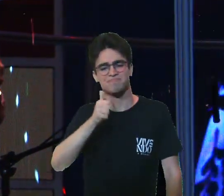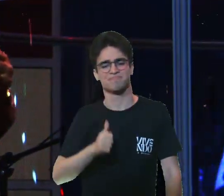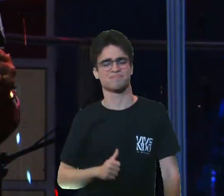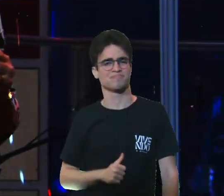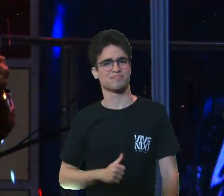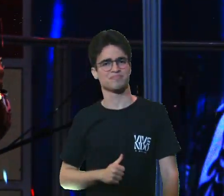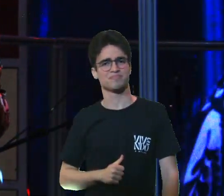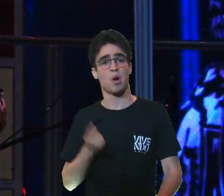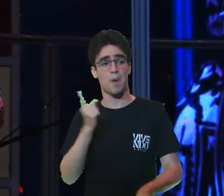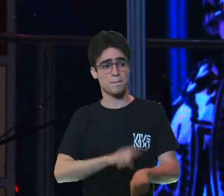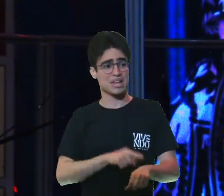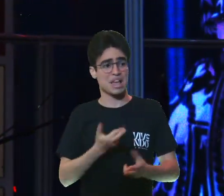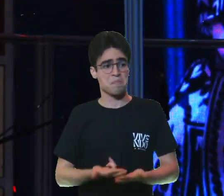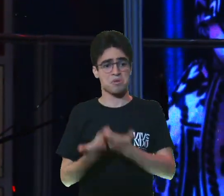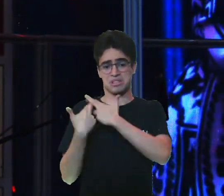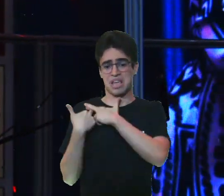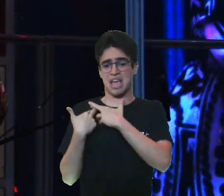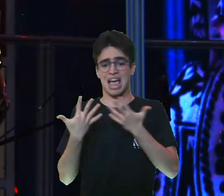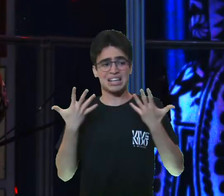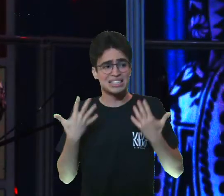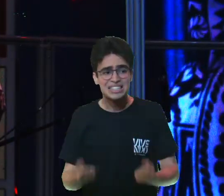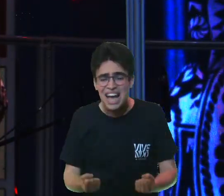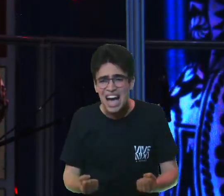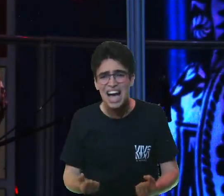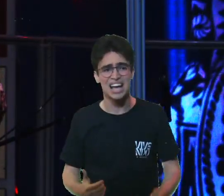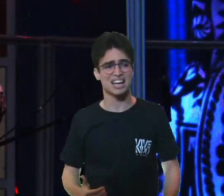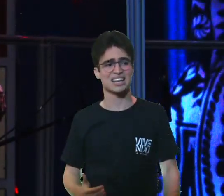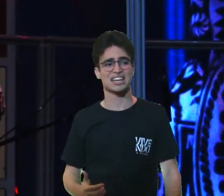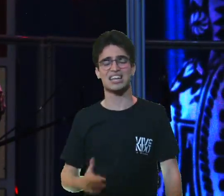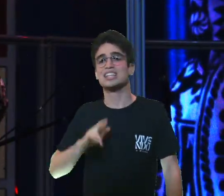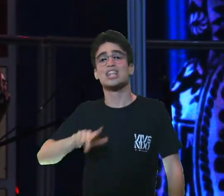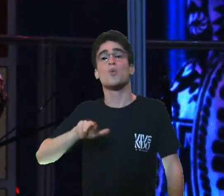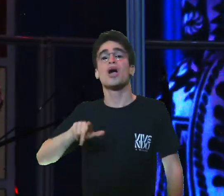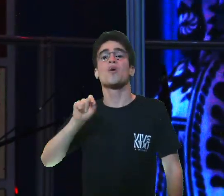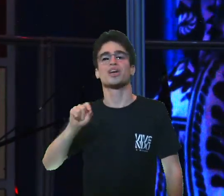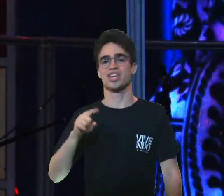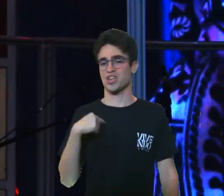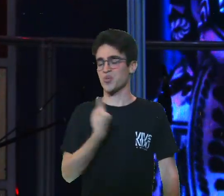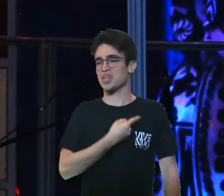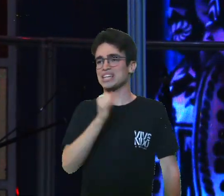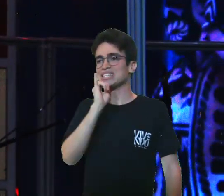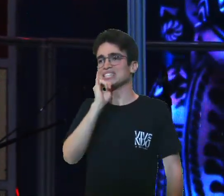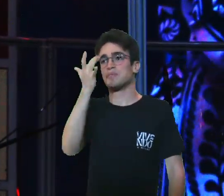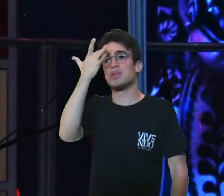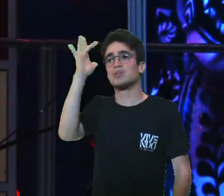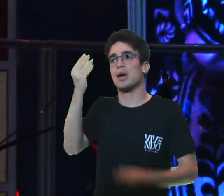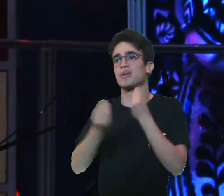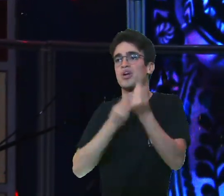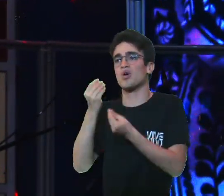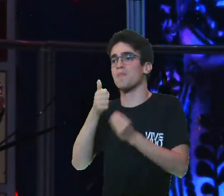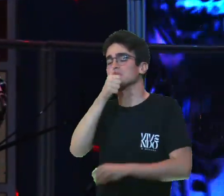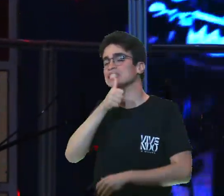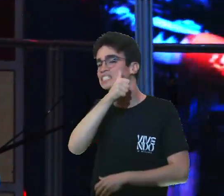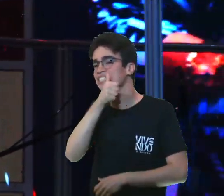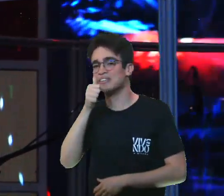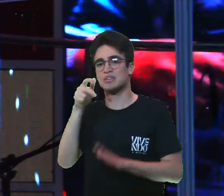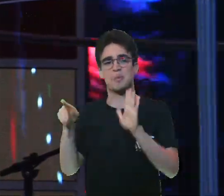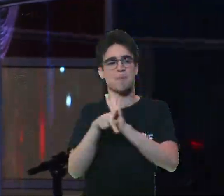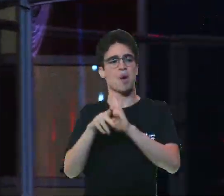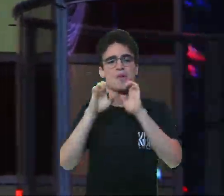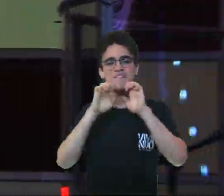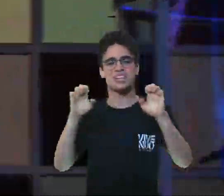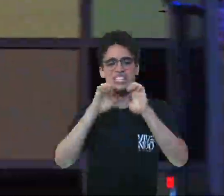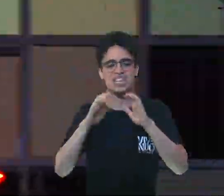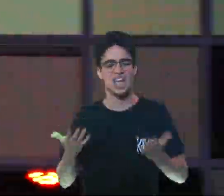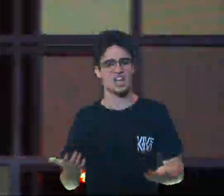Erguer os olhos não é para a gente que não sabe o preço que o Evangelho requer. Jesus não trabalha